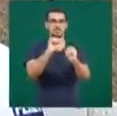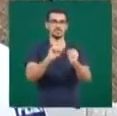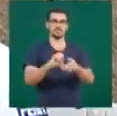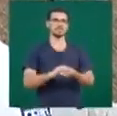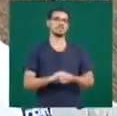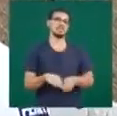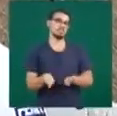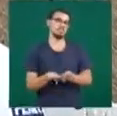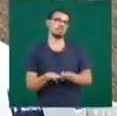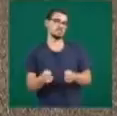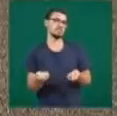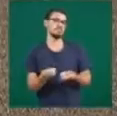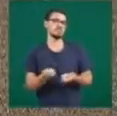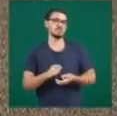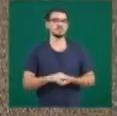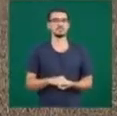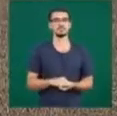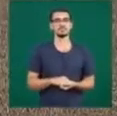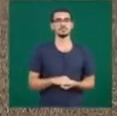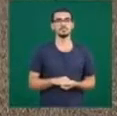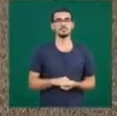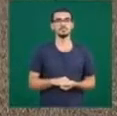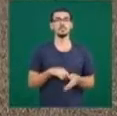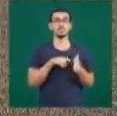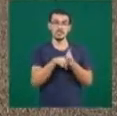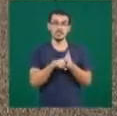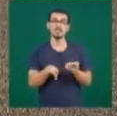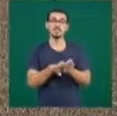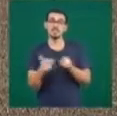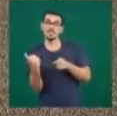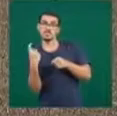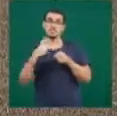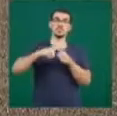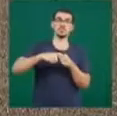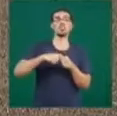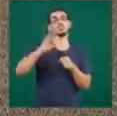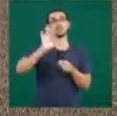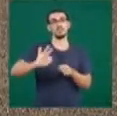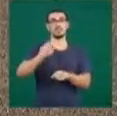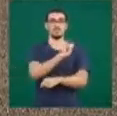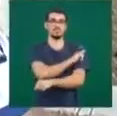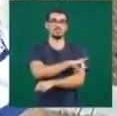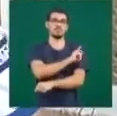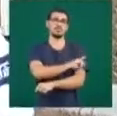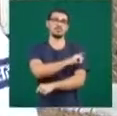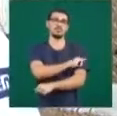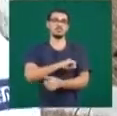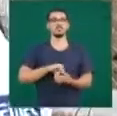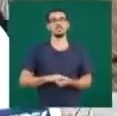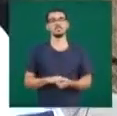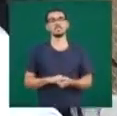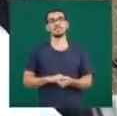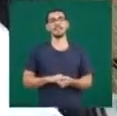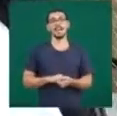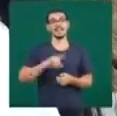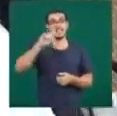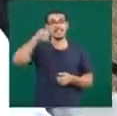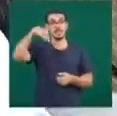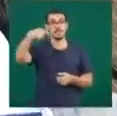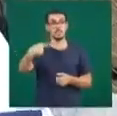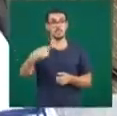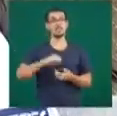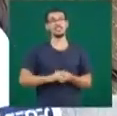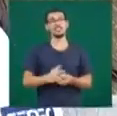aproveitamento como para a indústria. A pesquisa também inclui uma parceria com a Universidade Federal do Rio de Janeiro. A próxima etapa da pesquisa vai ser